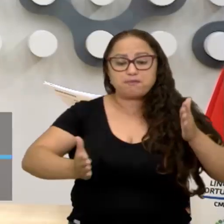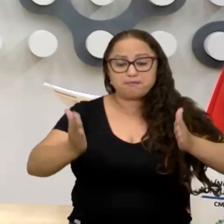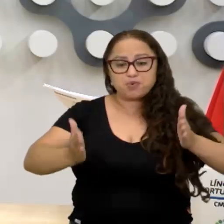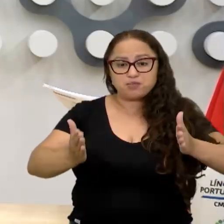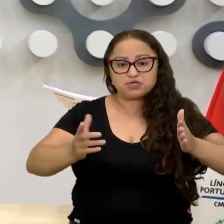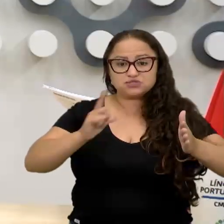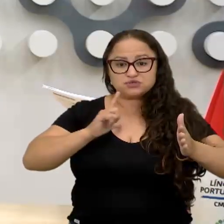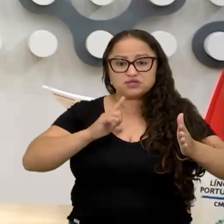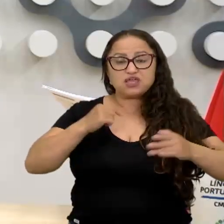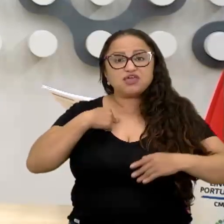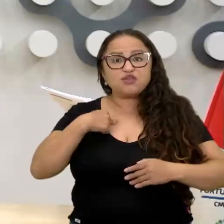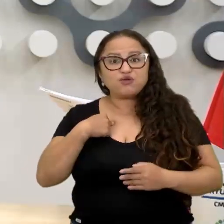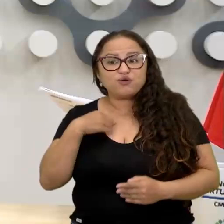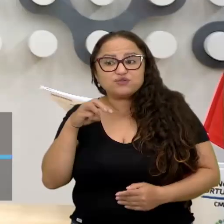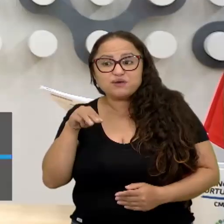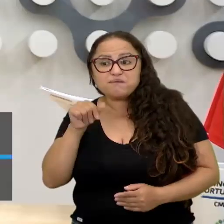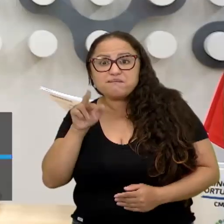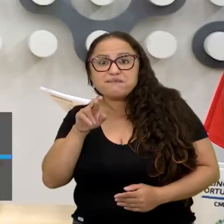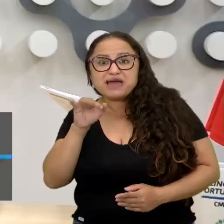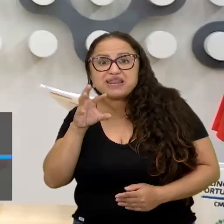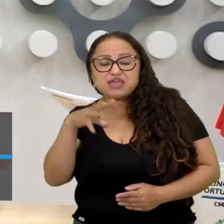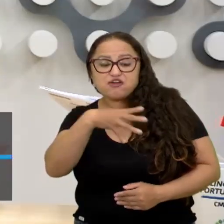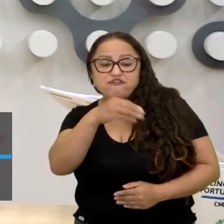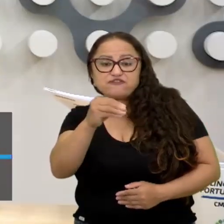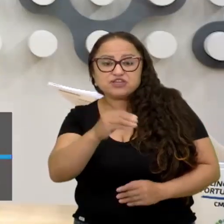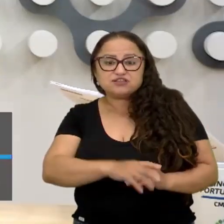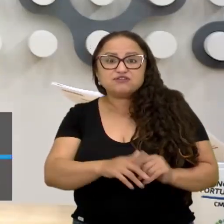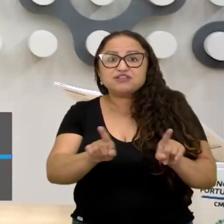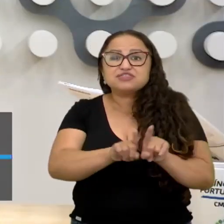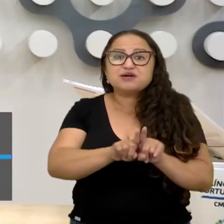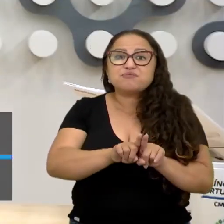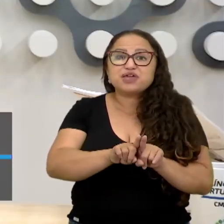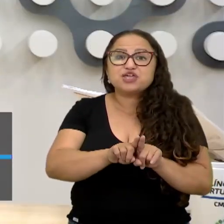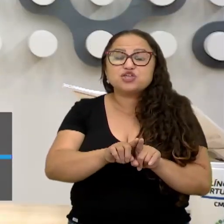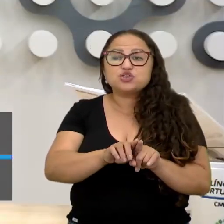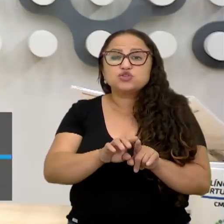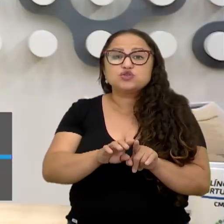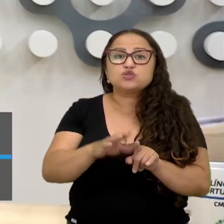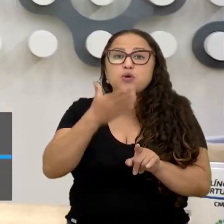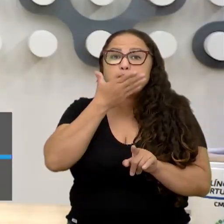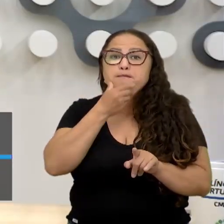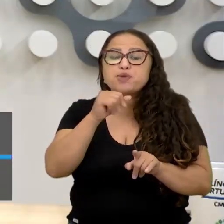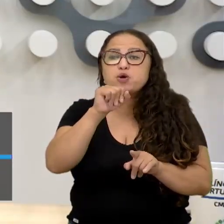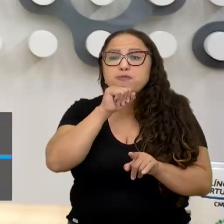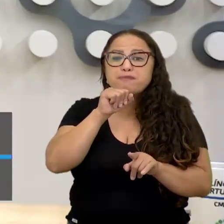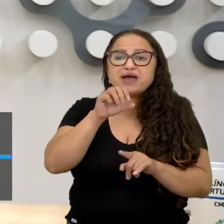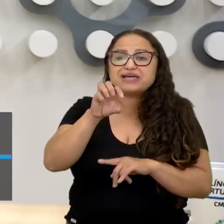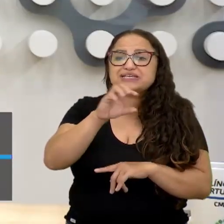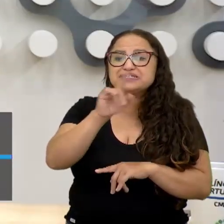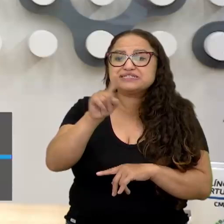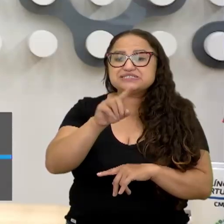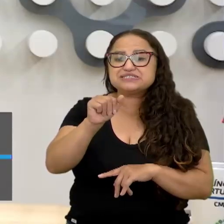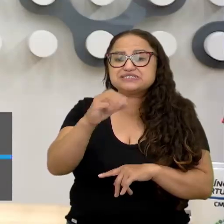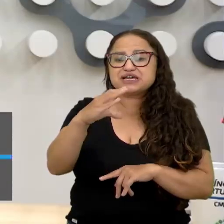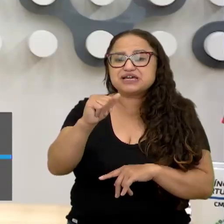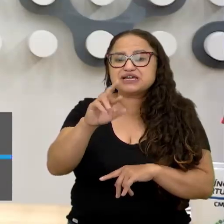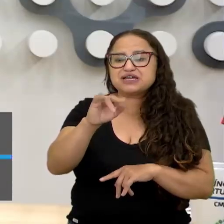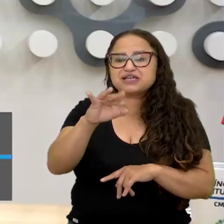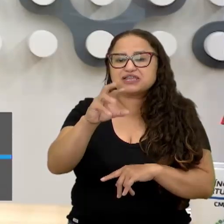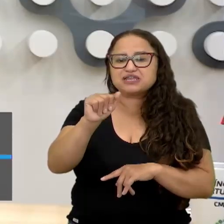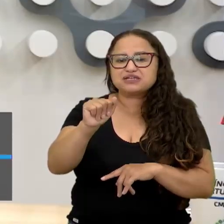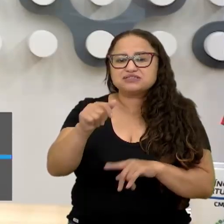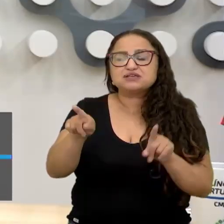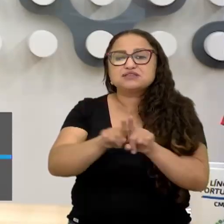sou o Severino da Maria, que é o filho da Maria. E ele fala, e do final de Zacarias. E aí começa, mas tem outro Severino de Maria, que também é filho de